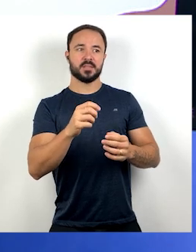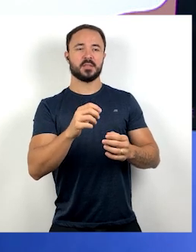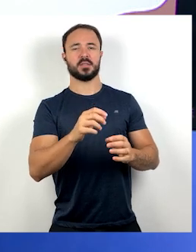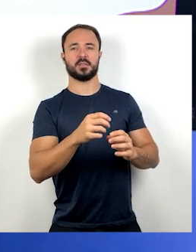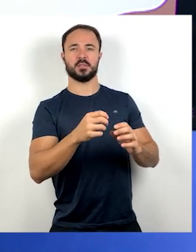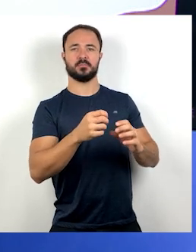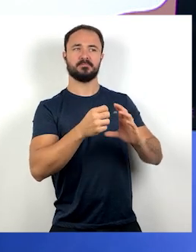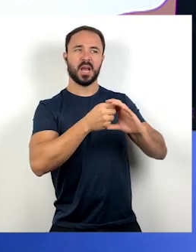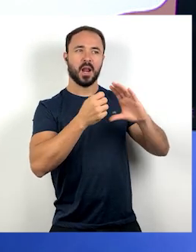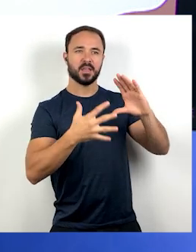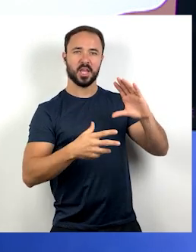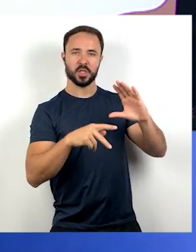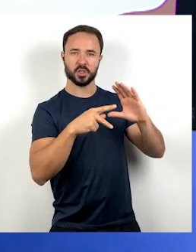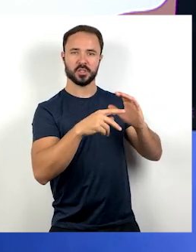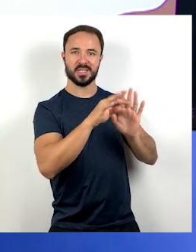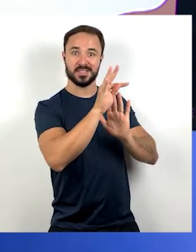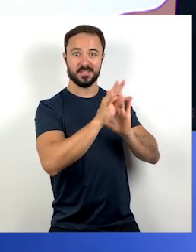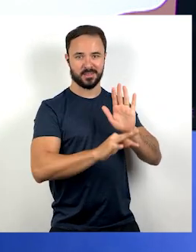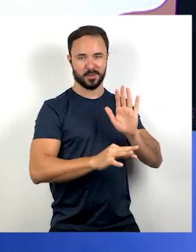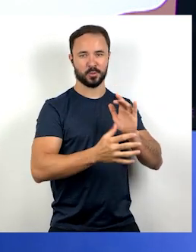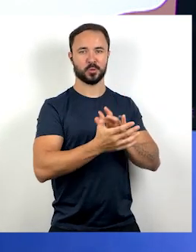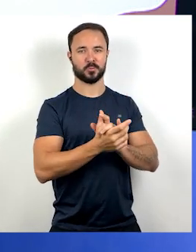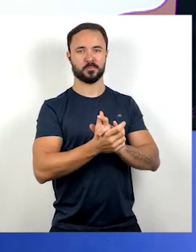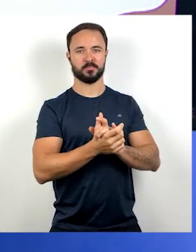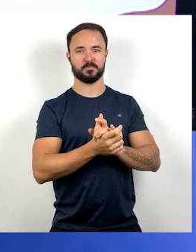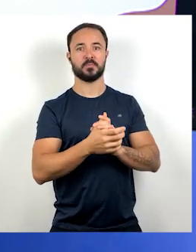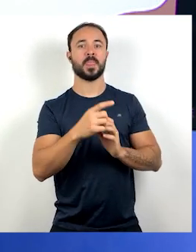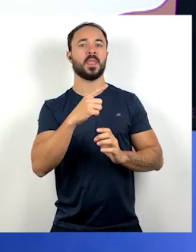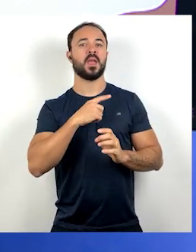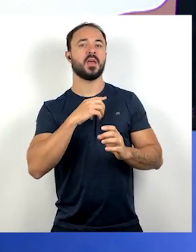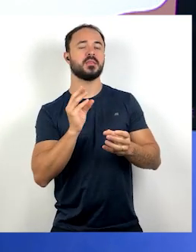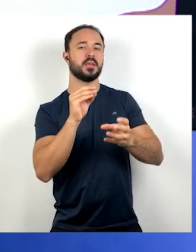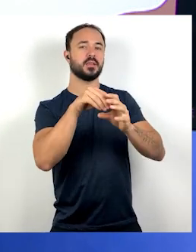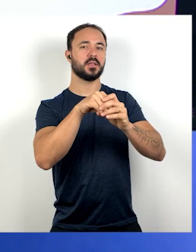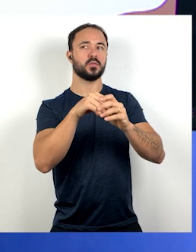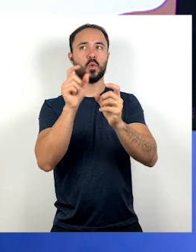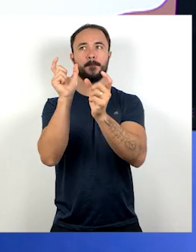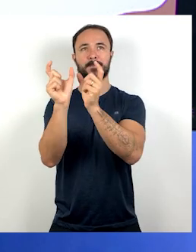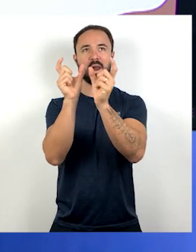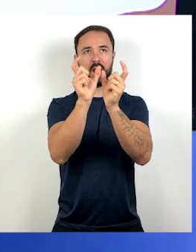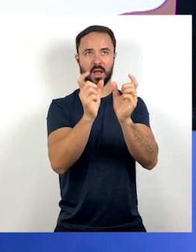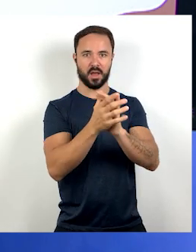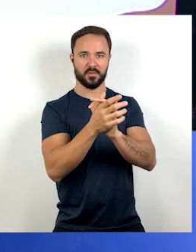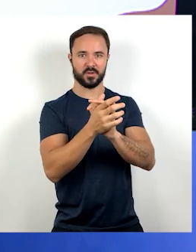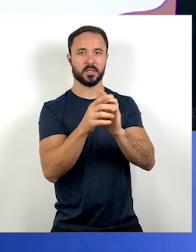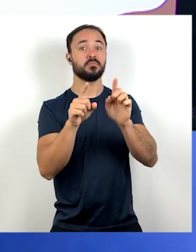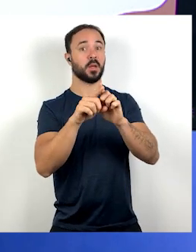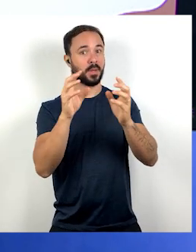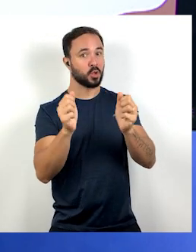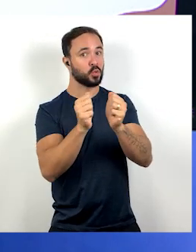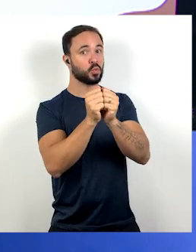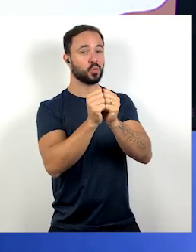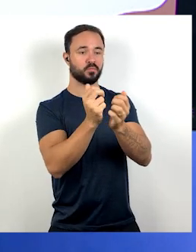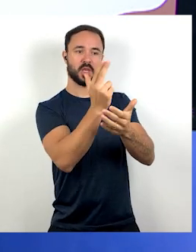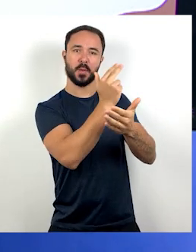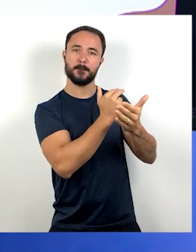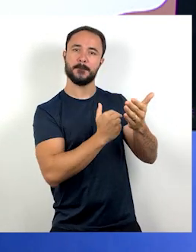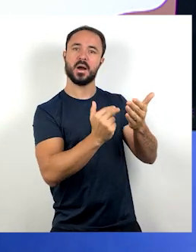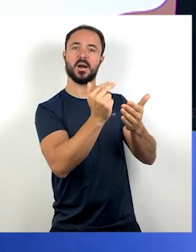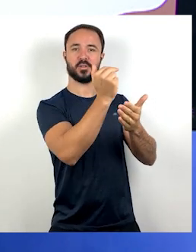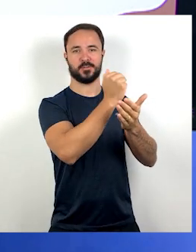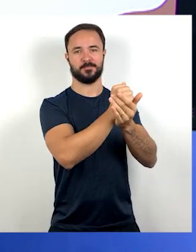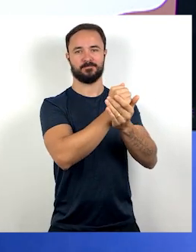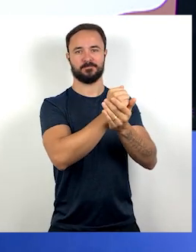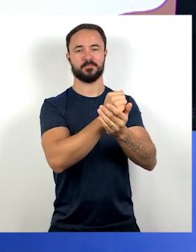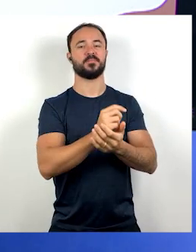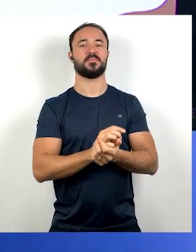a gente reforçar o seguinte: é formado por palavras e por imagens, além dos recursos